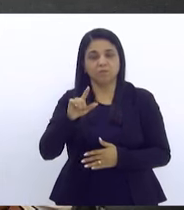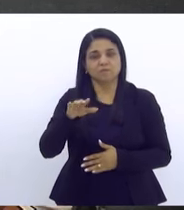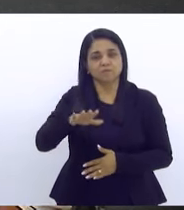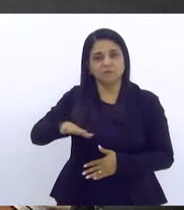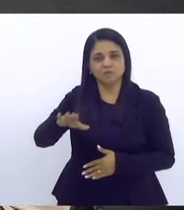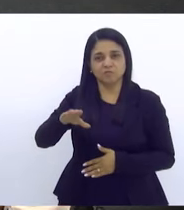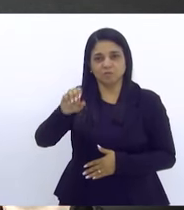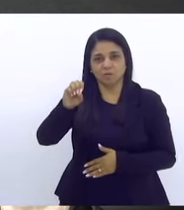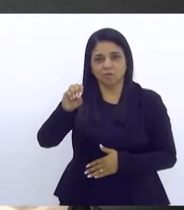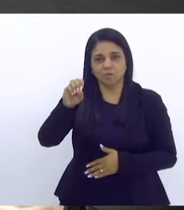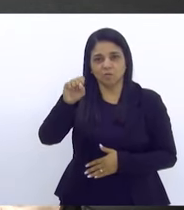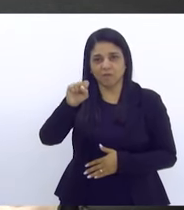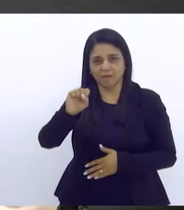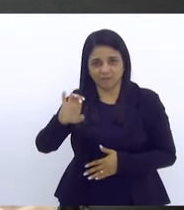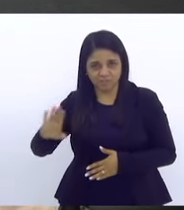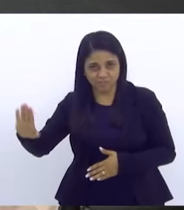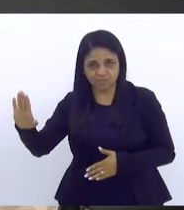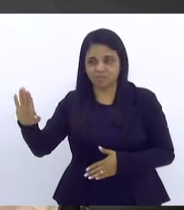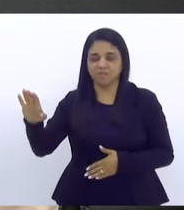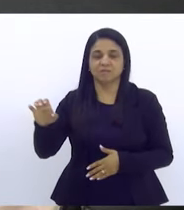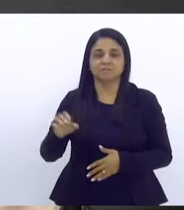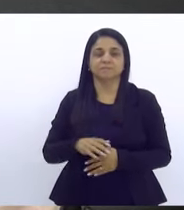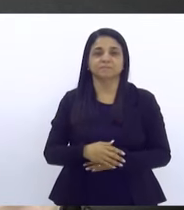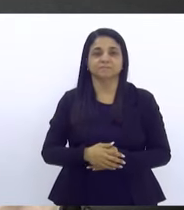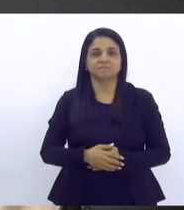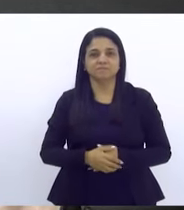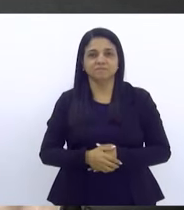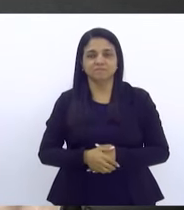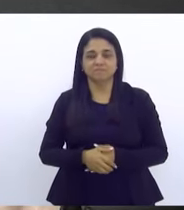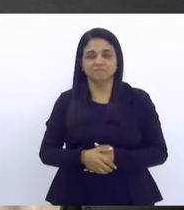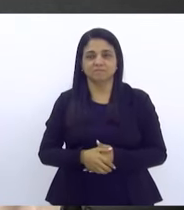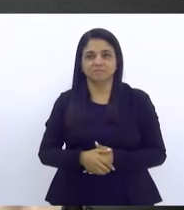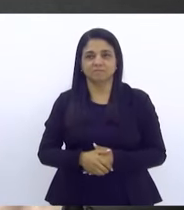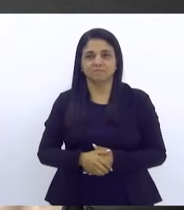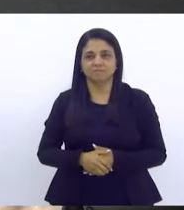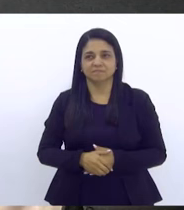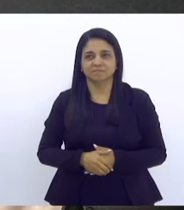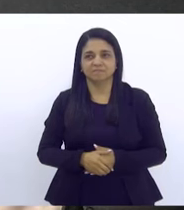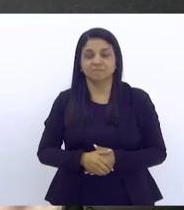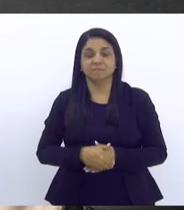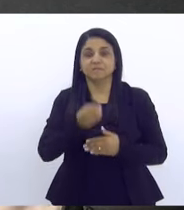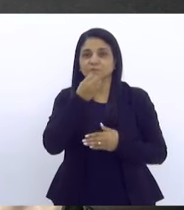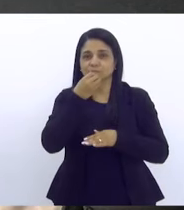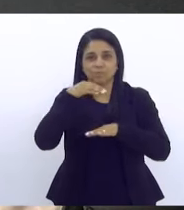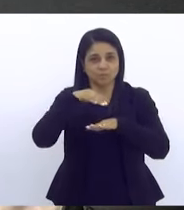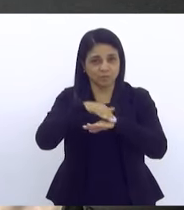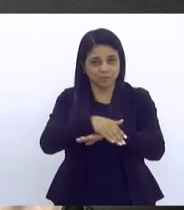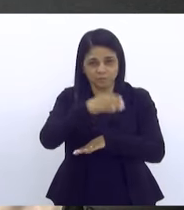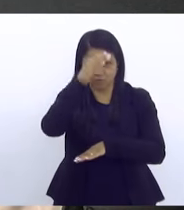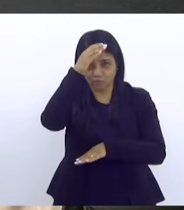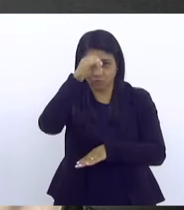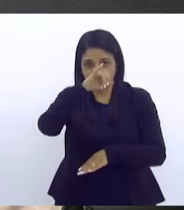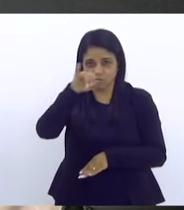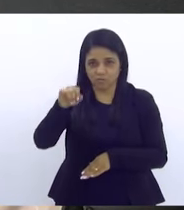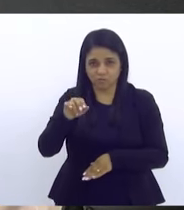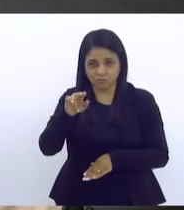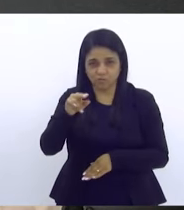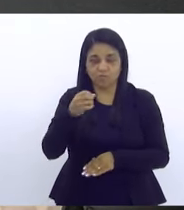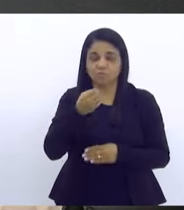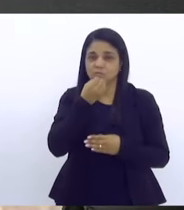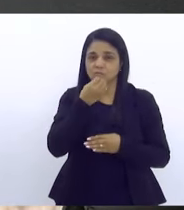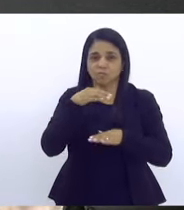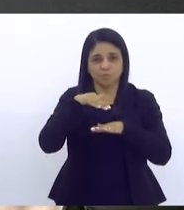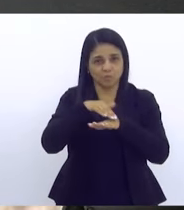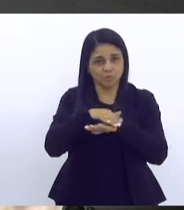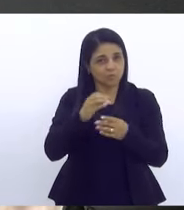Boa noite a todos. Pode falar mais próximo. Isso. Boa noite, tia Ju. Boa noite a todas as